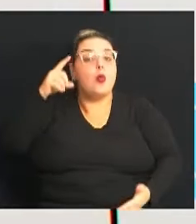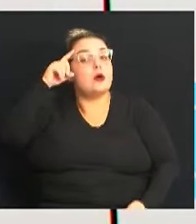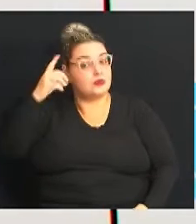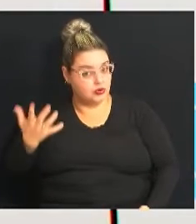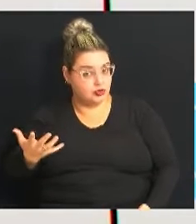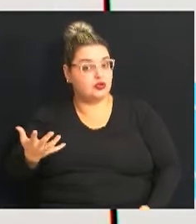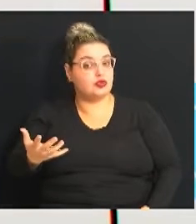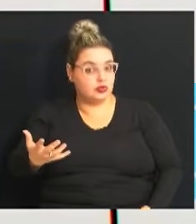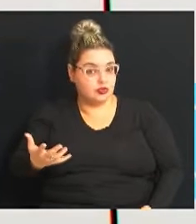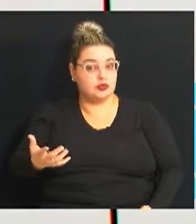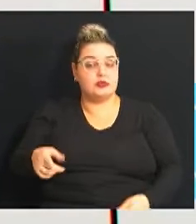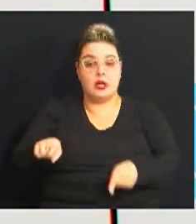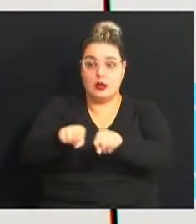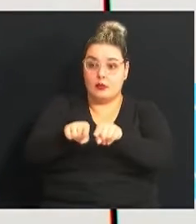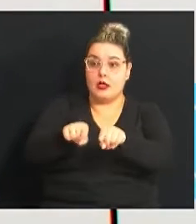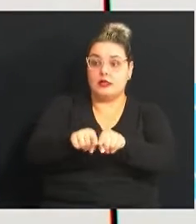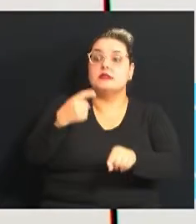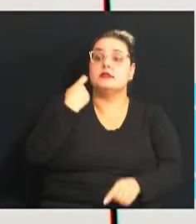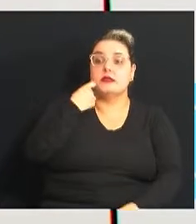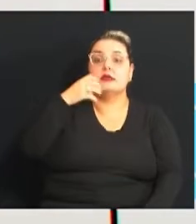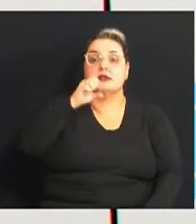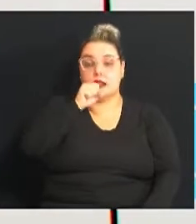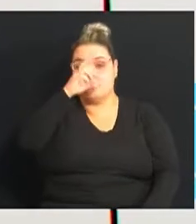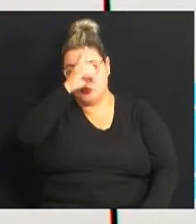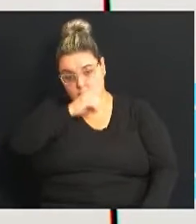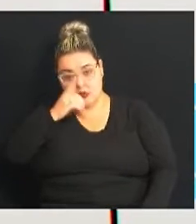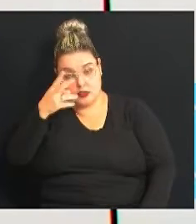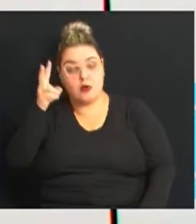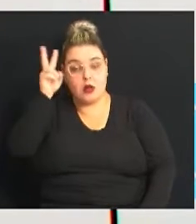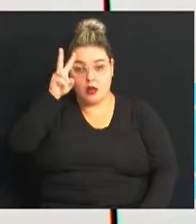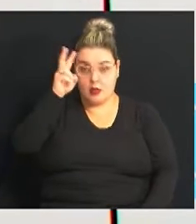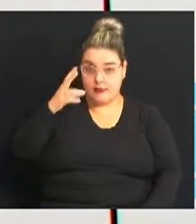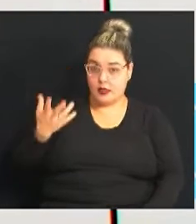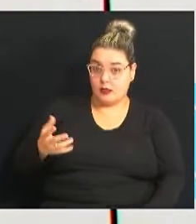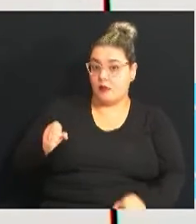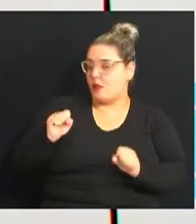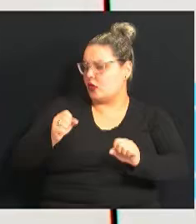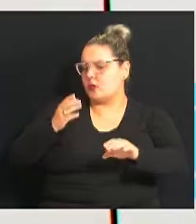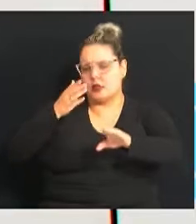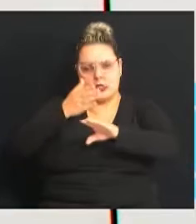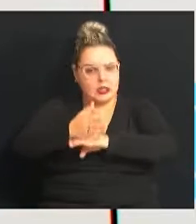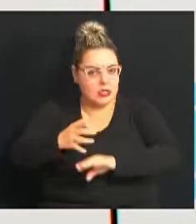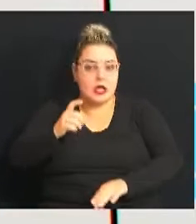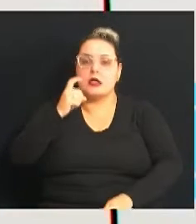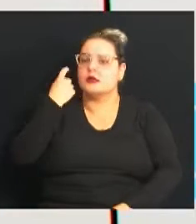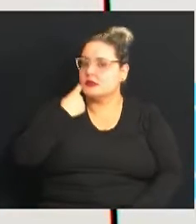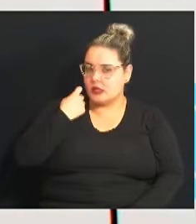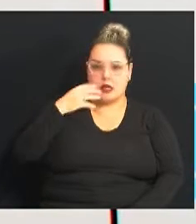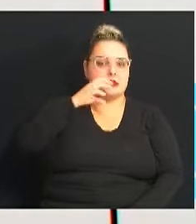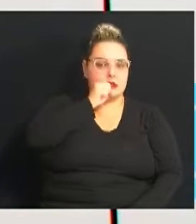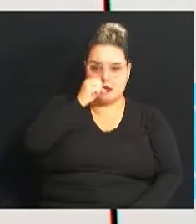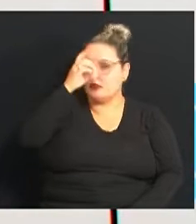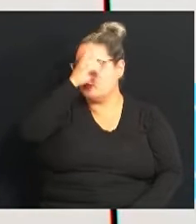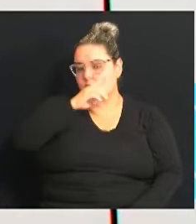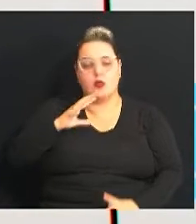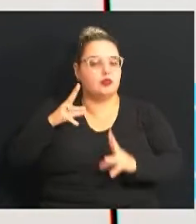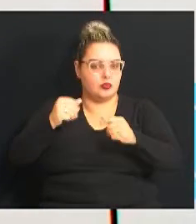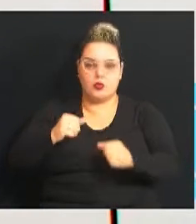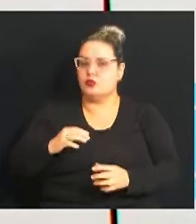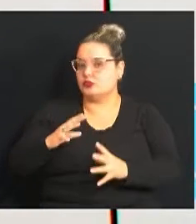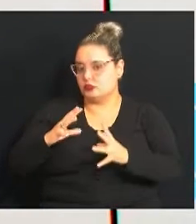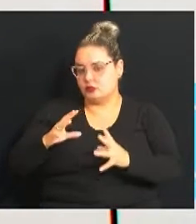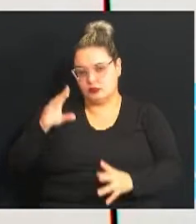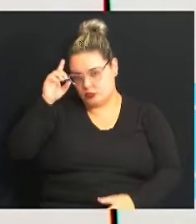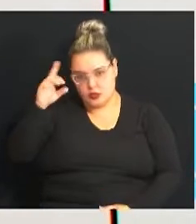também dividido em sexta, sábado, domingo. Lembrando que isso aí pode participar tanto na sexta, sábado, domingo, como todos os dias, o importante é